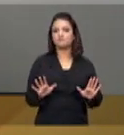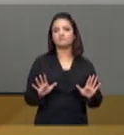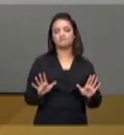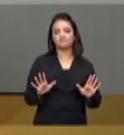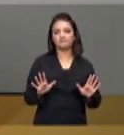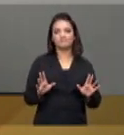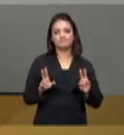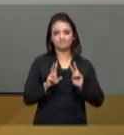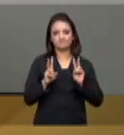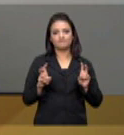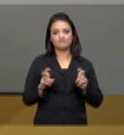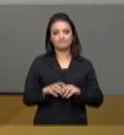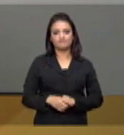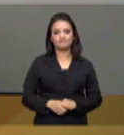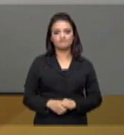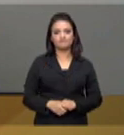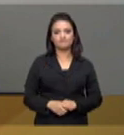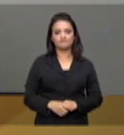embargos. Estou